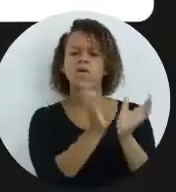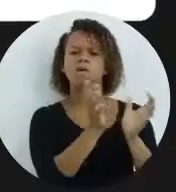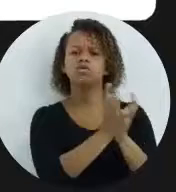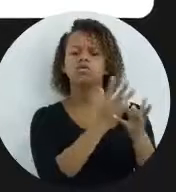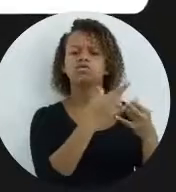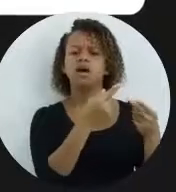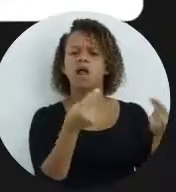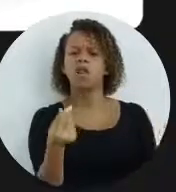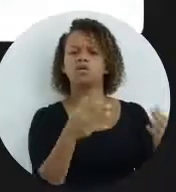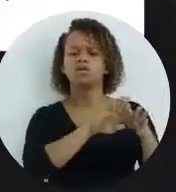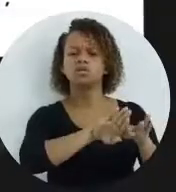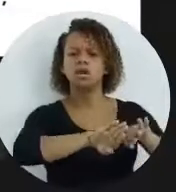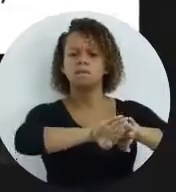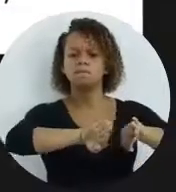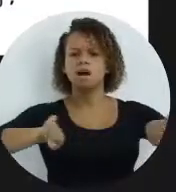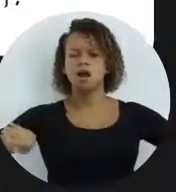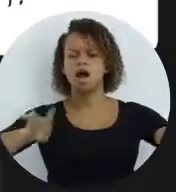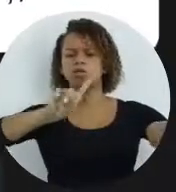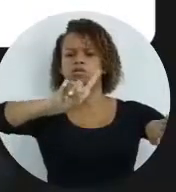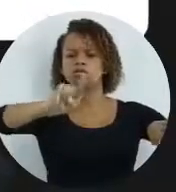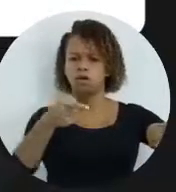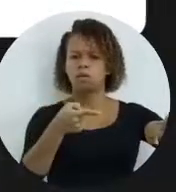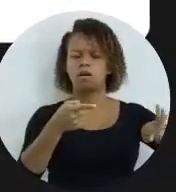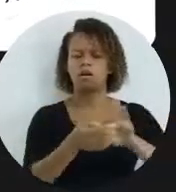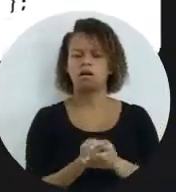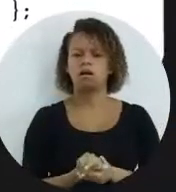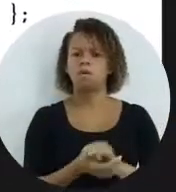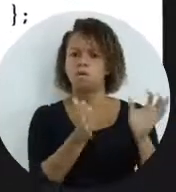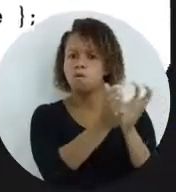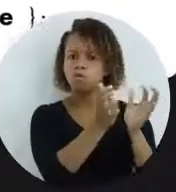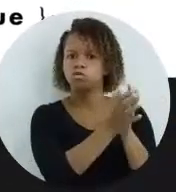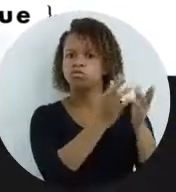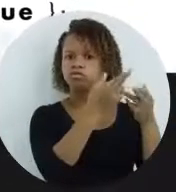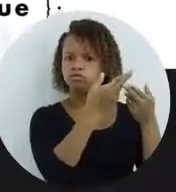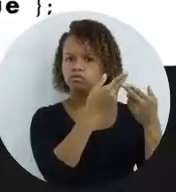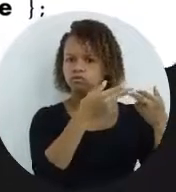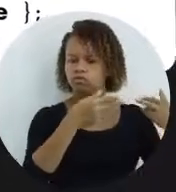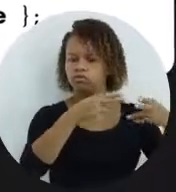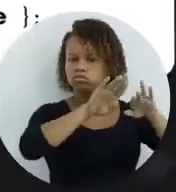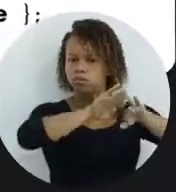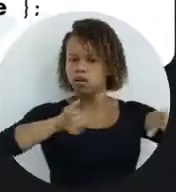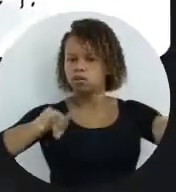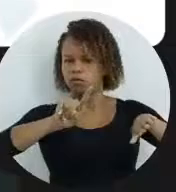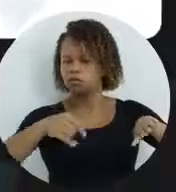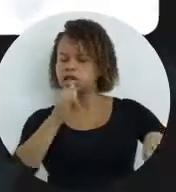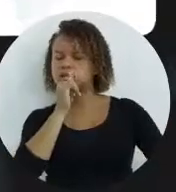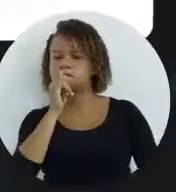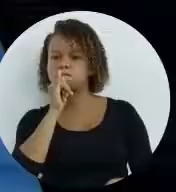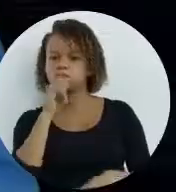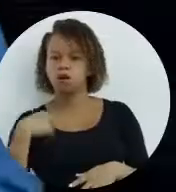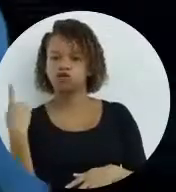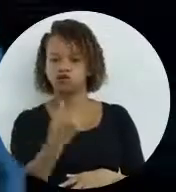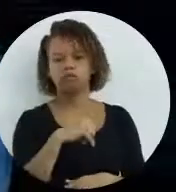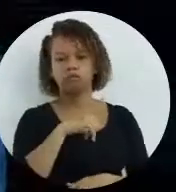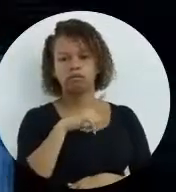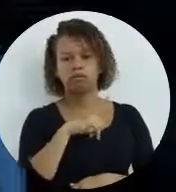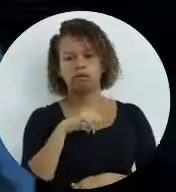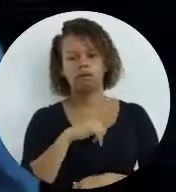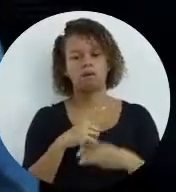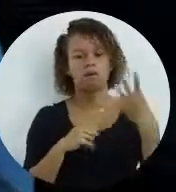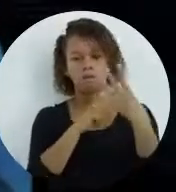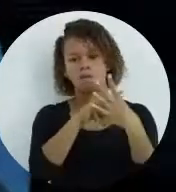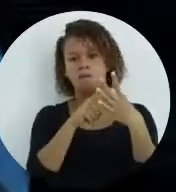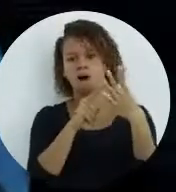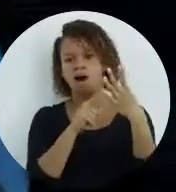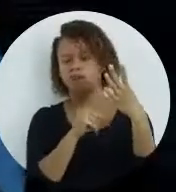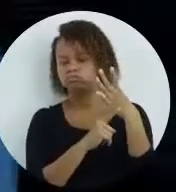de valores separados por vírgula. Um conjunto de valores separado por vírgula. Aí no exemplo, a gente tem